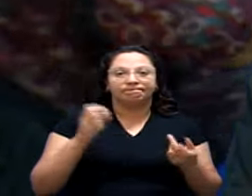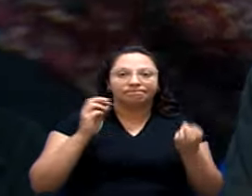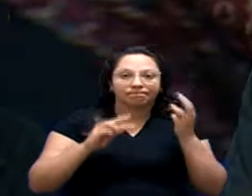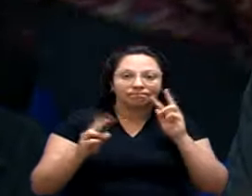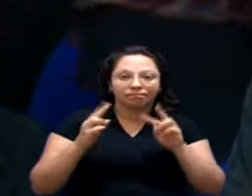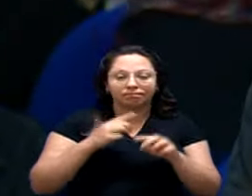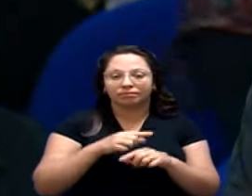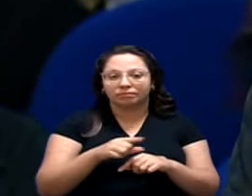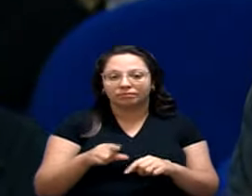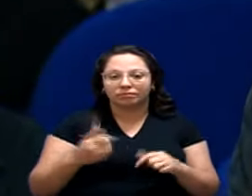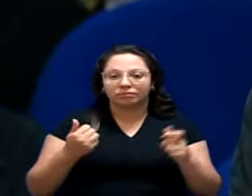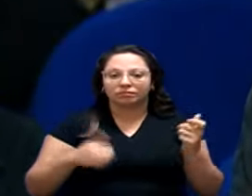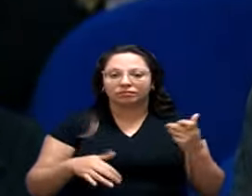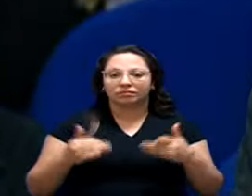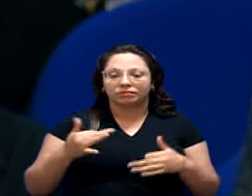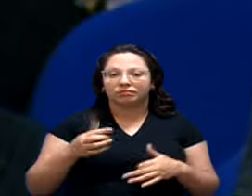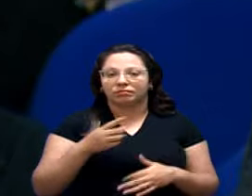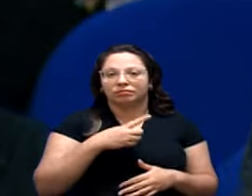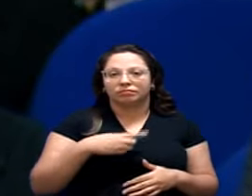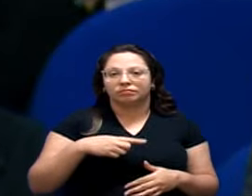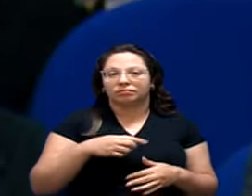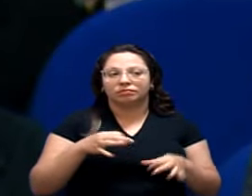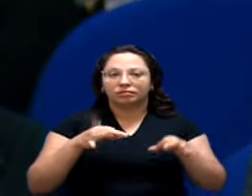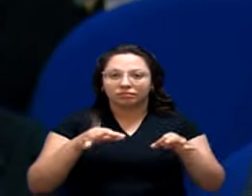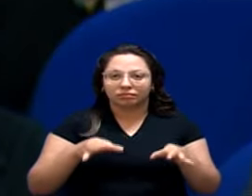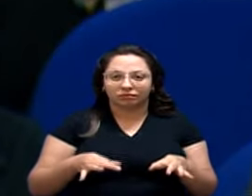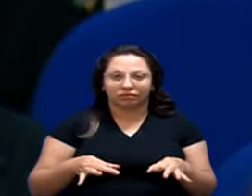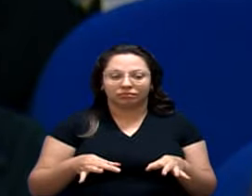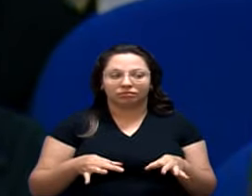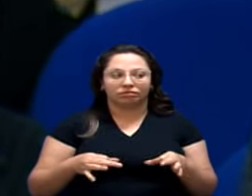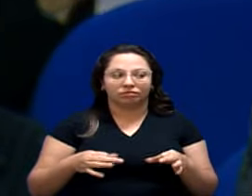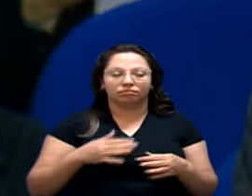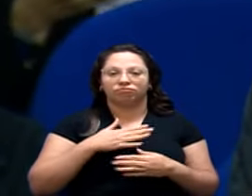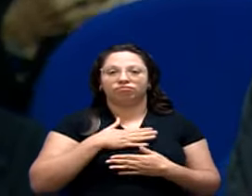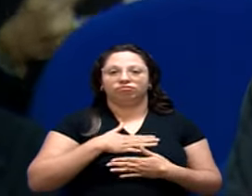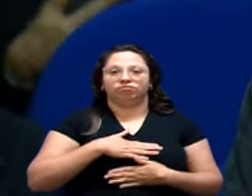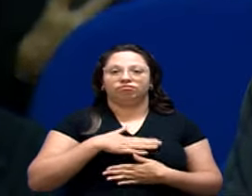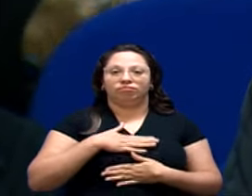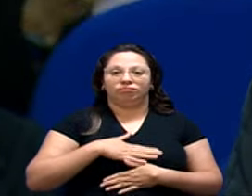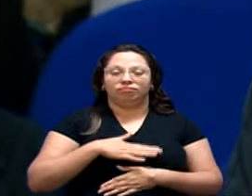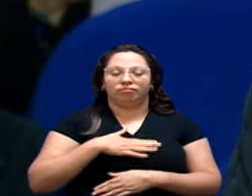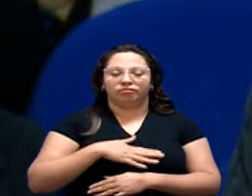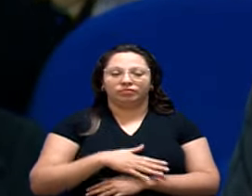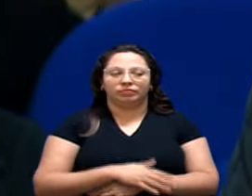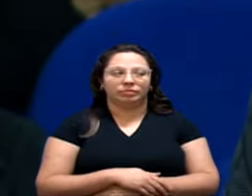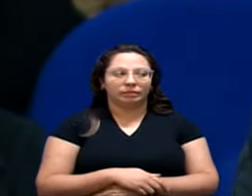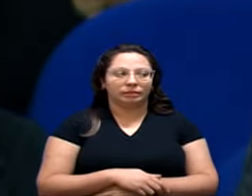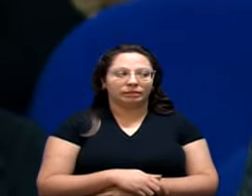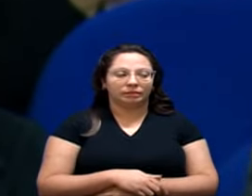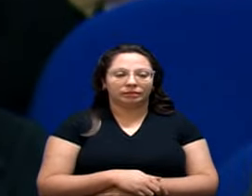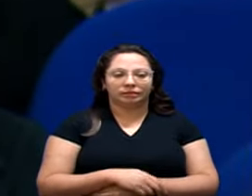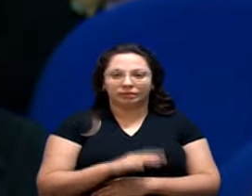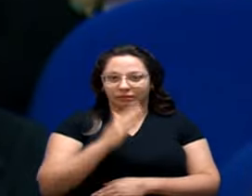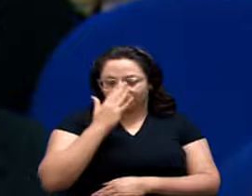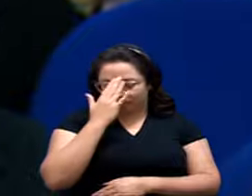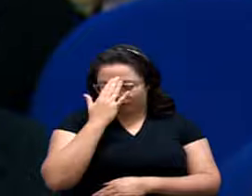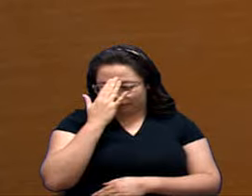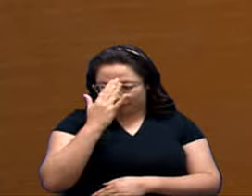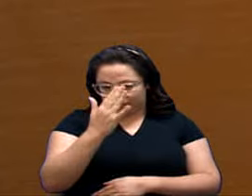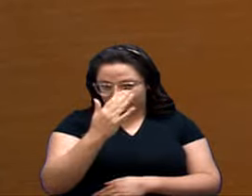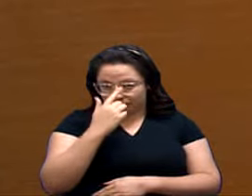explicarem para que a gente tenha exatidão e uma um conforto jurídico do que tá sendo exposto Muito